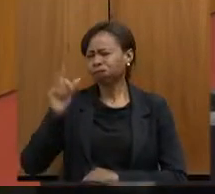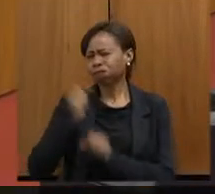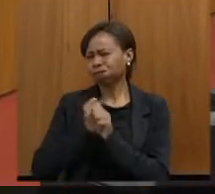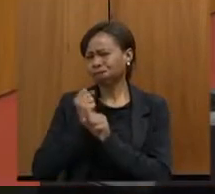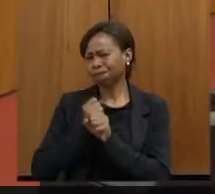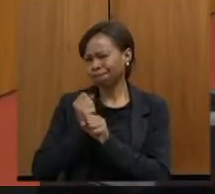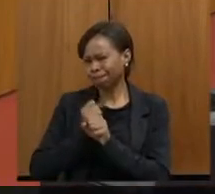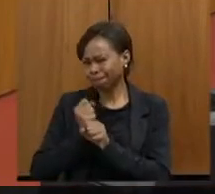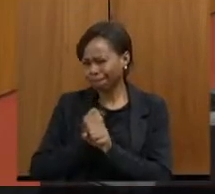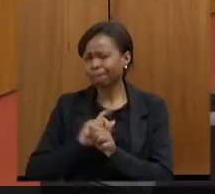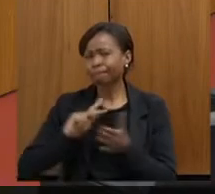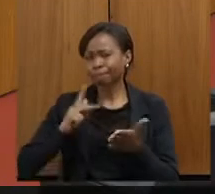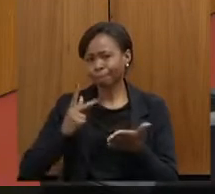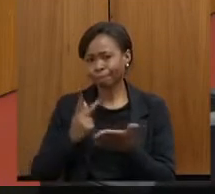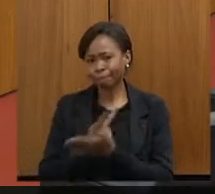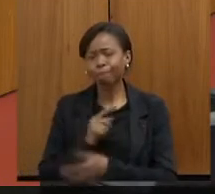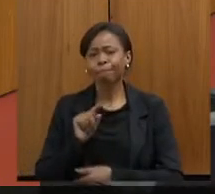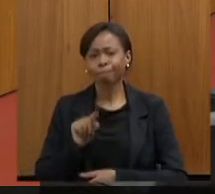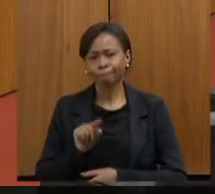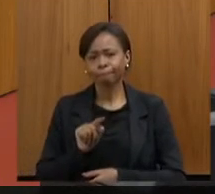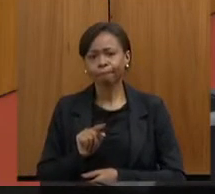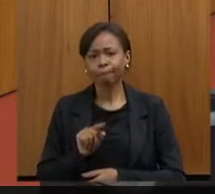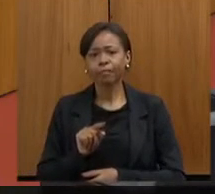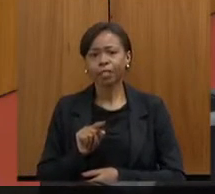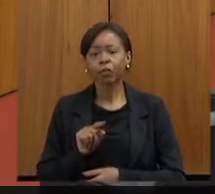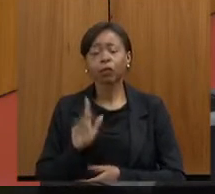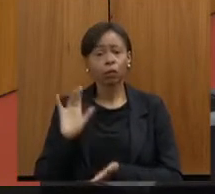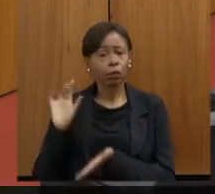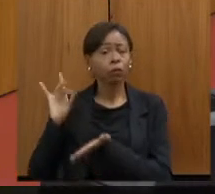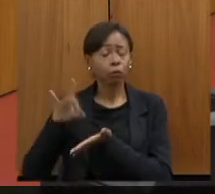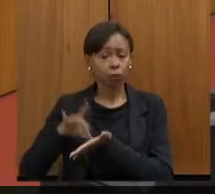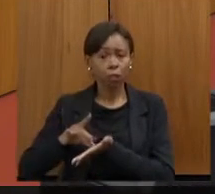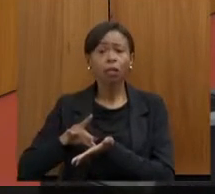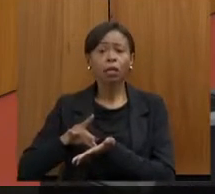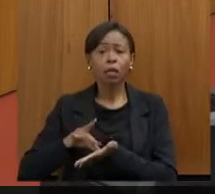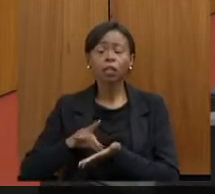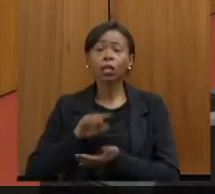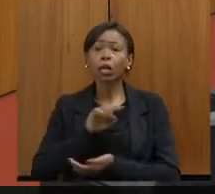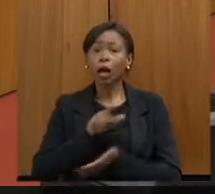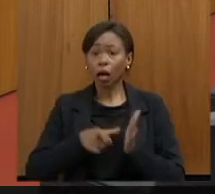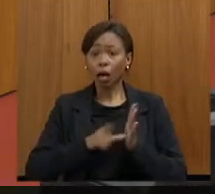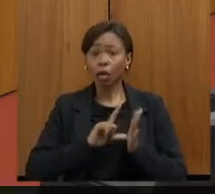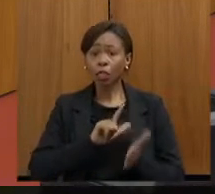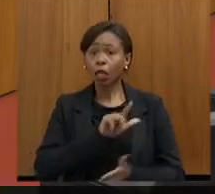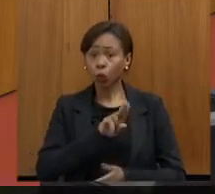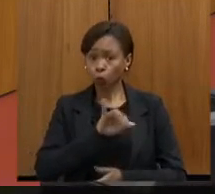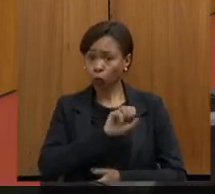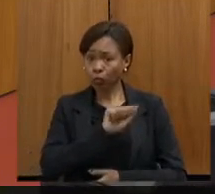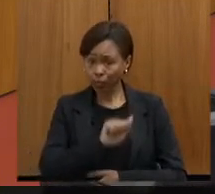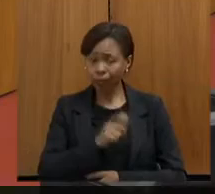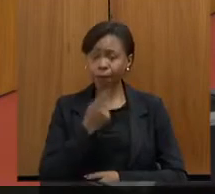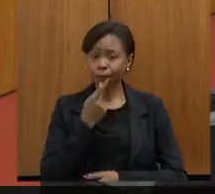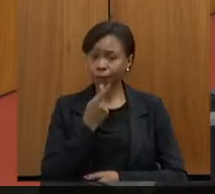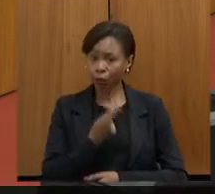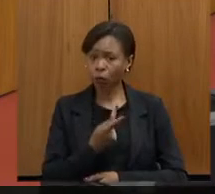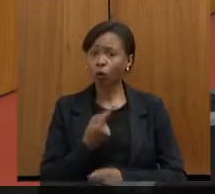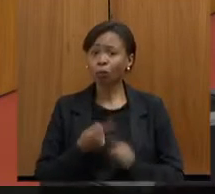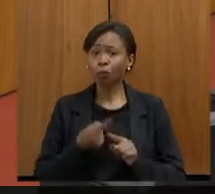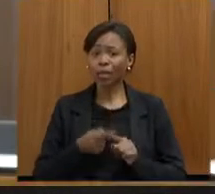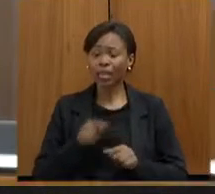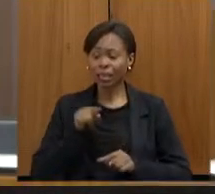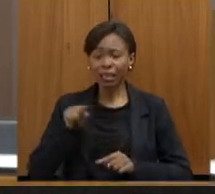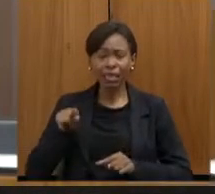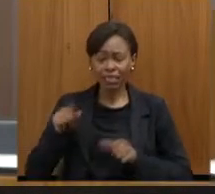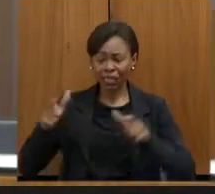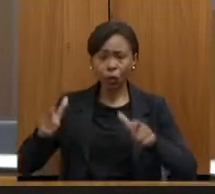muito. Muito, muito, porque, como bem colocou a doutora Luísa, essa ocupação desordenada da